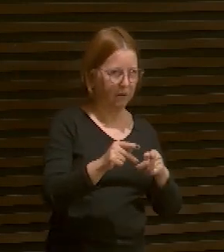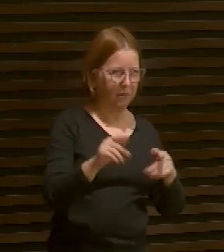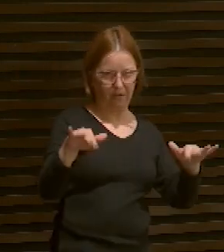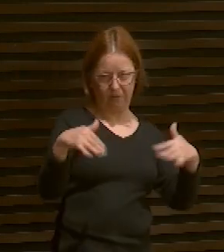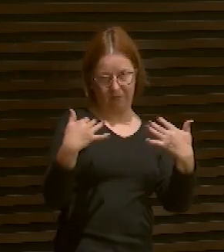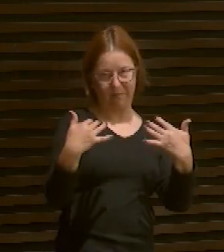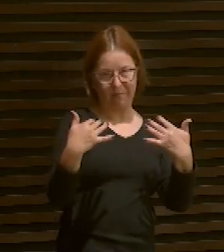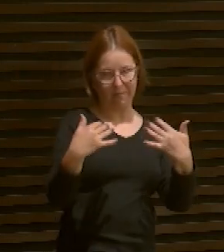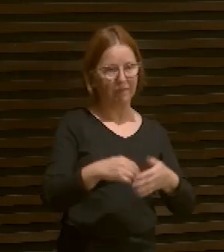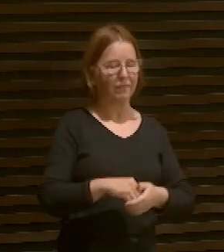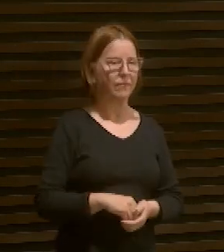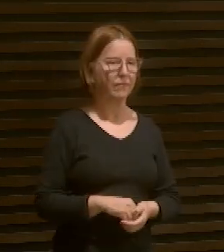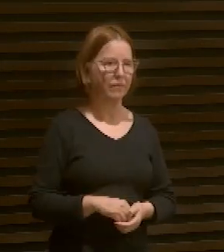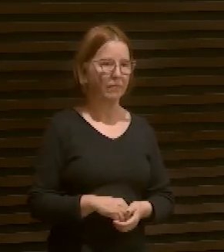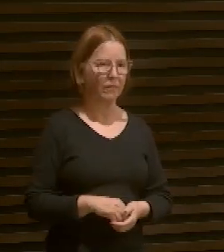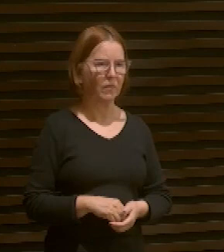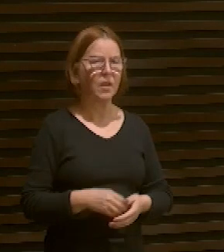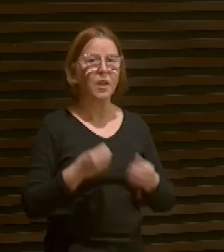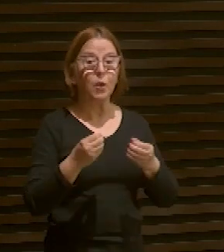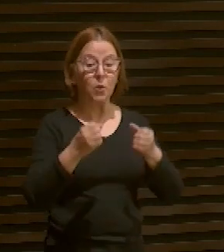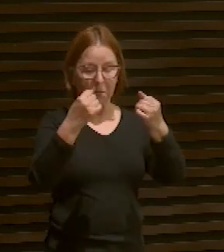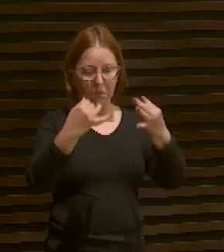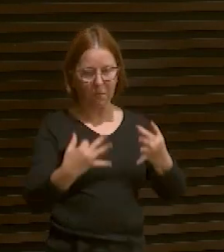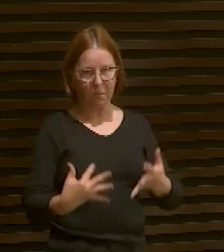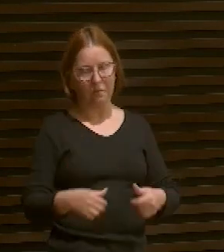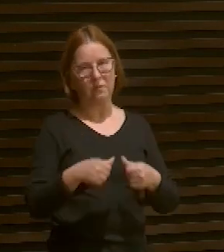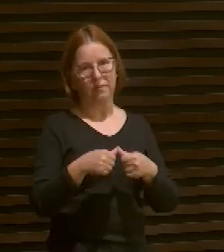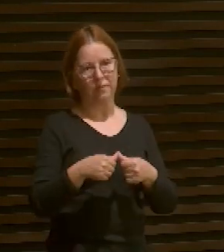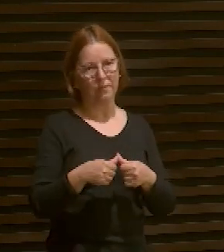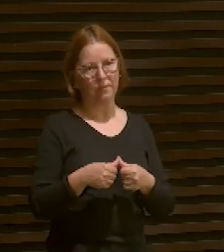vendo? Como explicar isso?